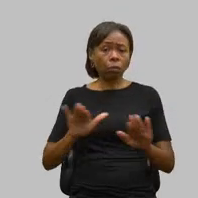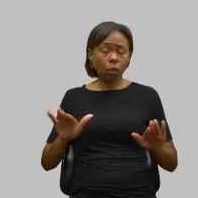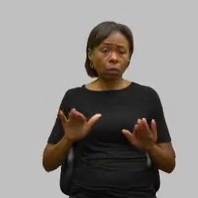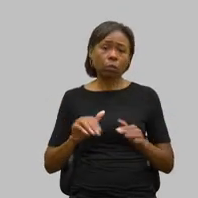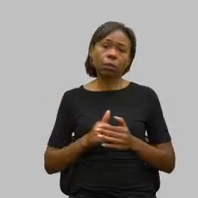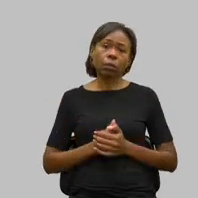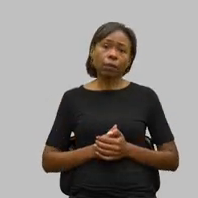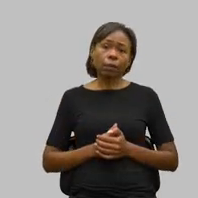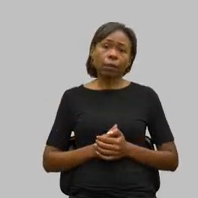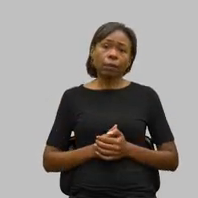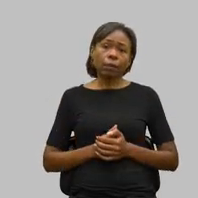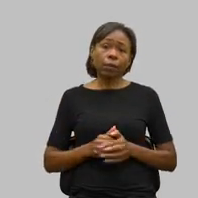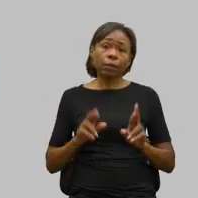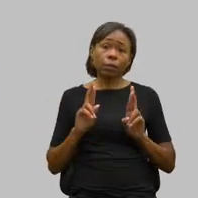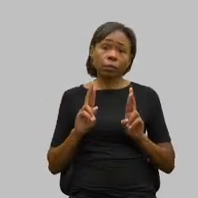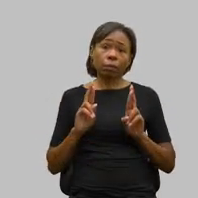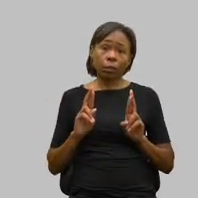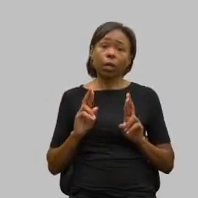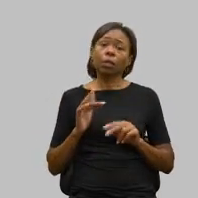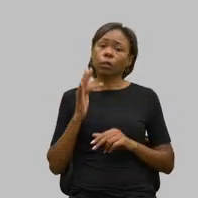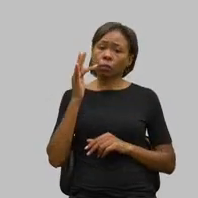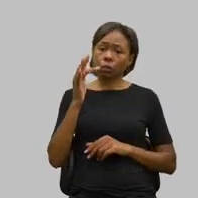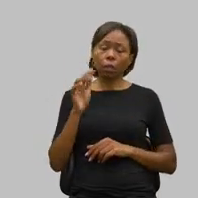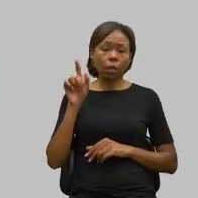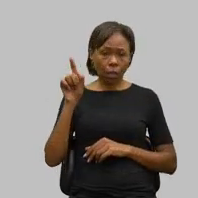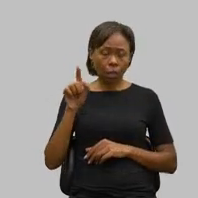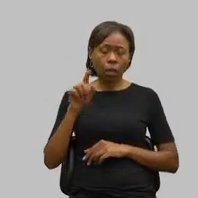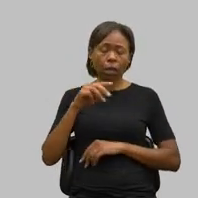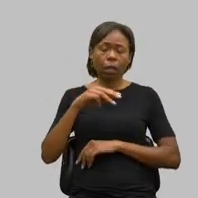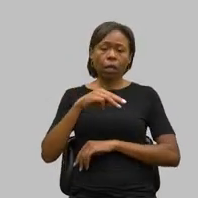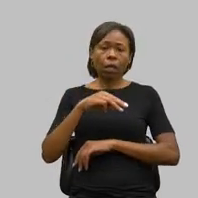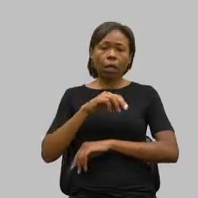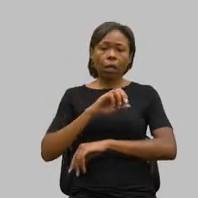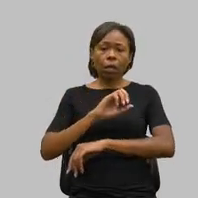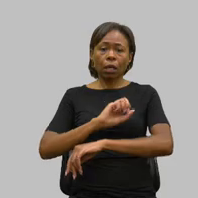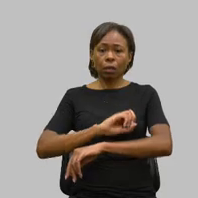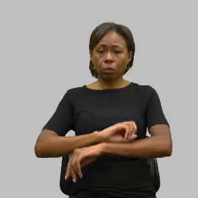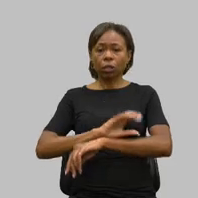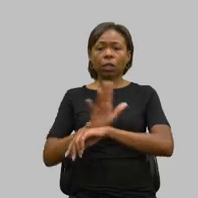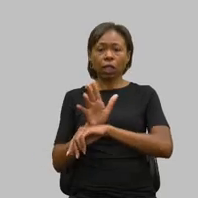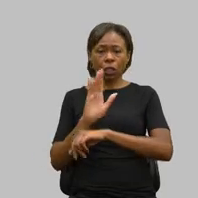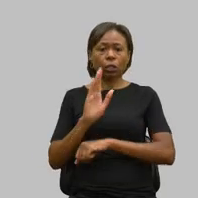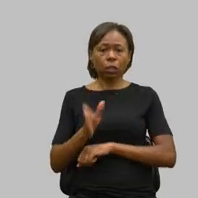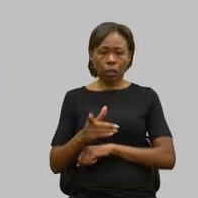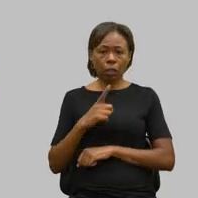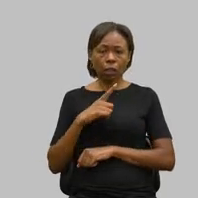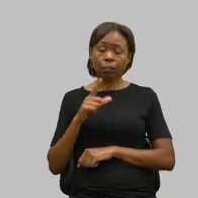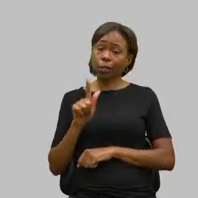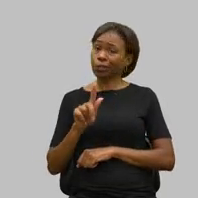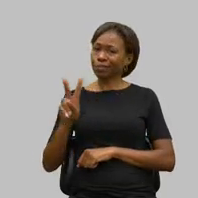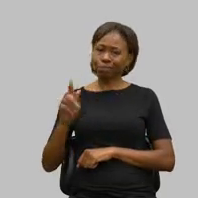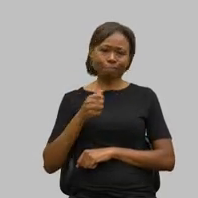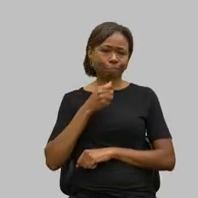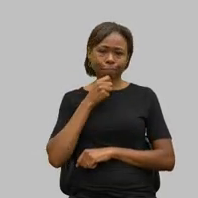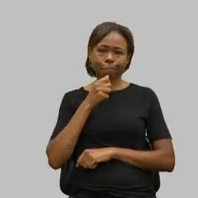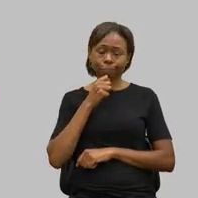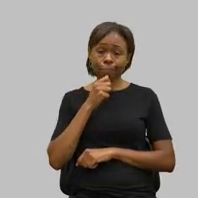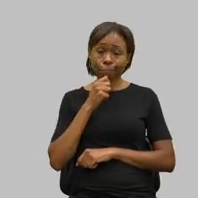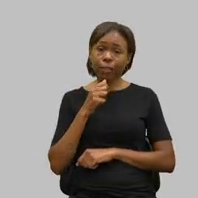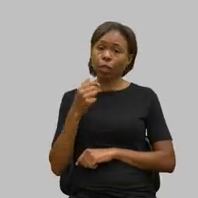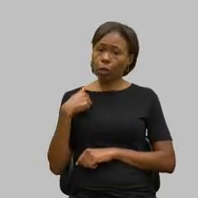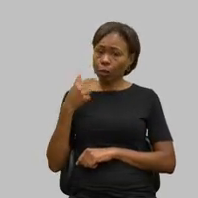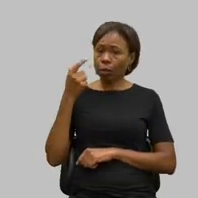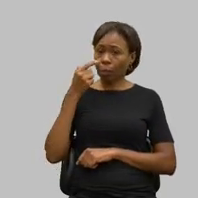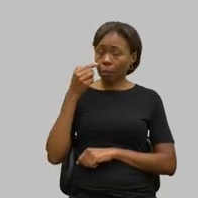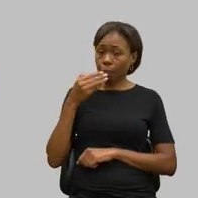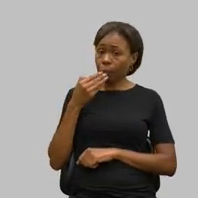vamos ver isso. Em Montes Claros já está assim. Já está assim, então Valadares não está, então eu vou pedir o secretário de Valadares para ir lá